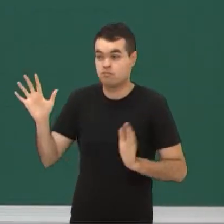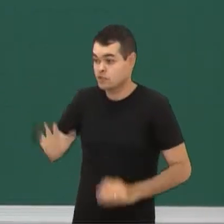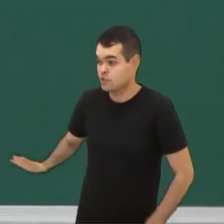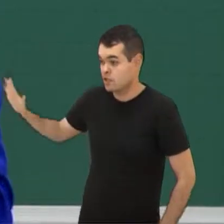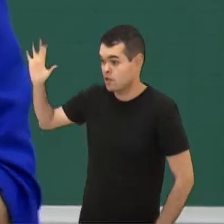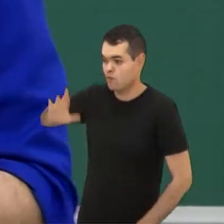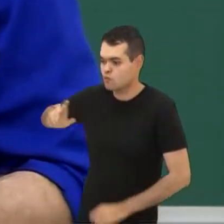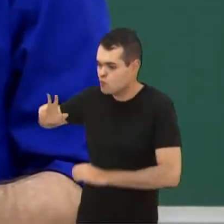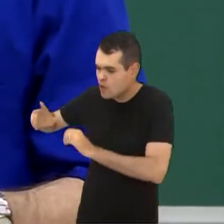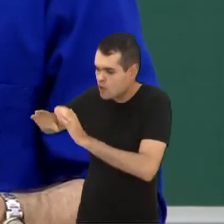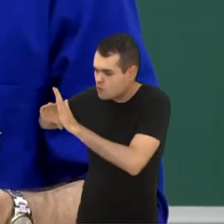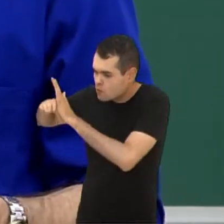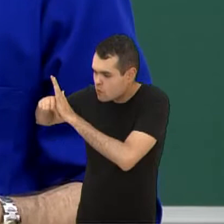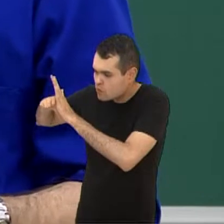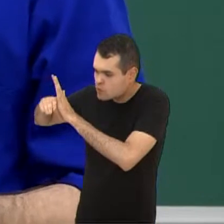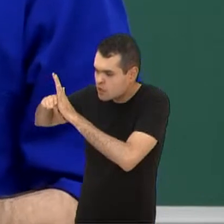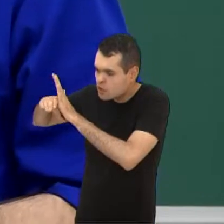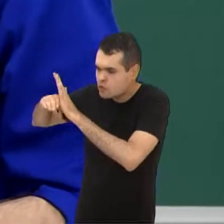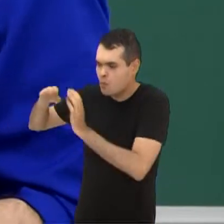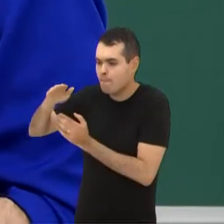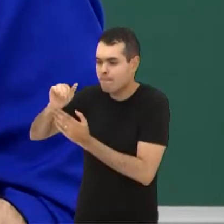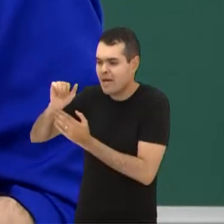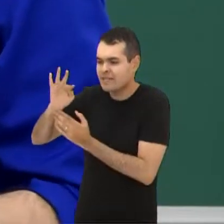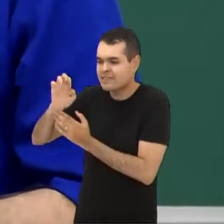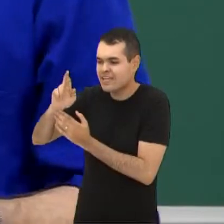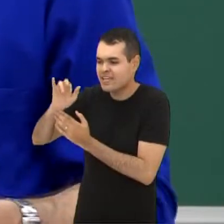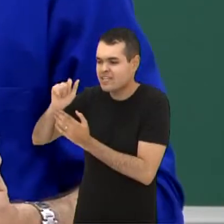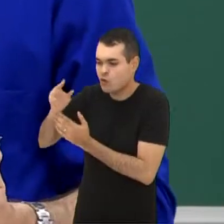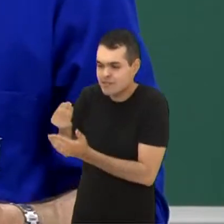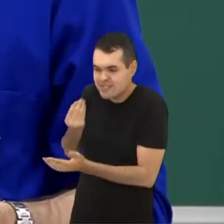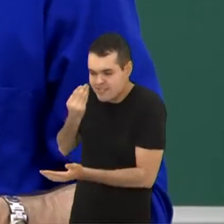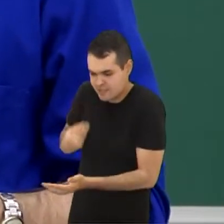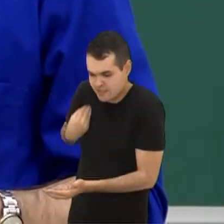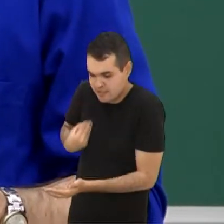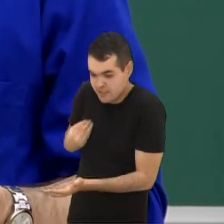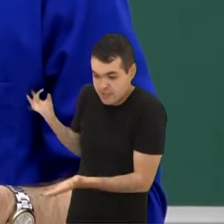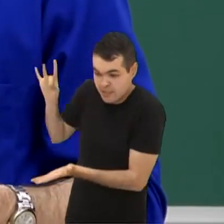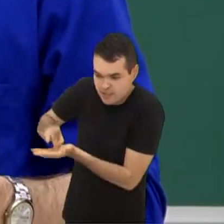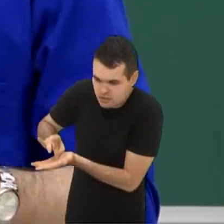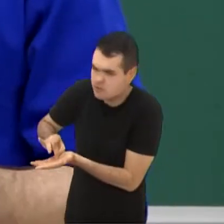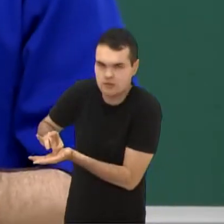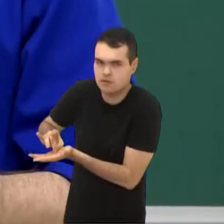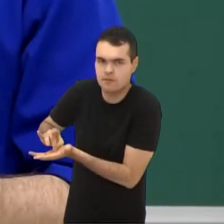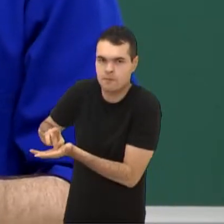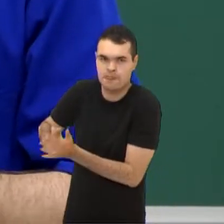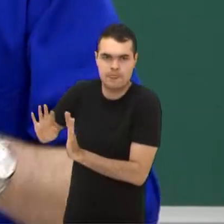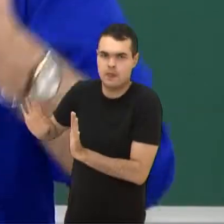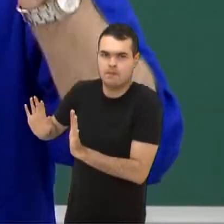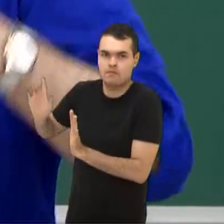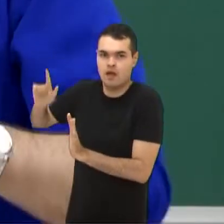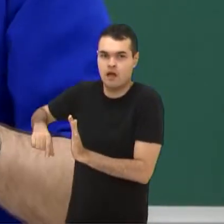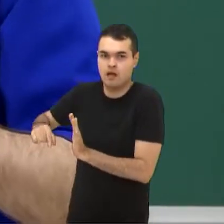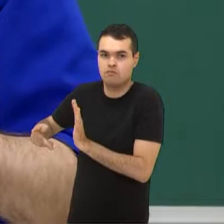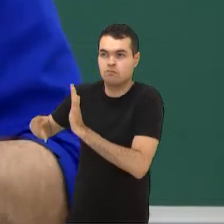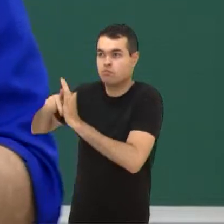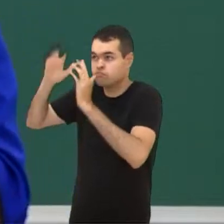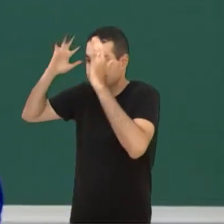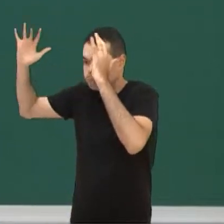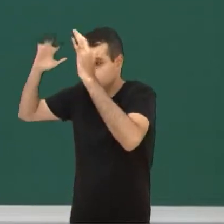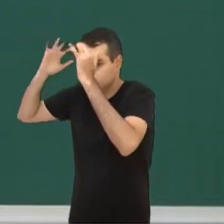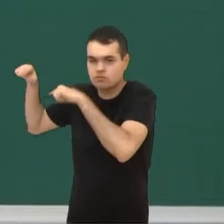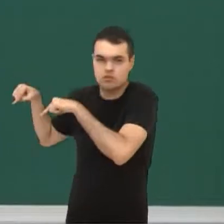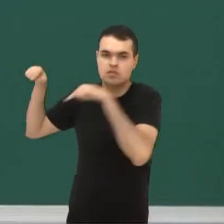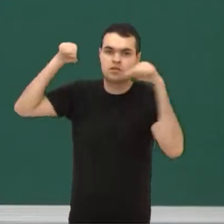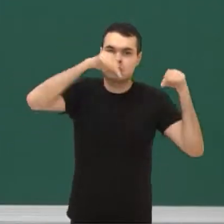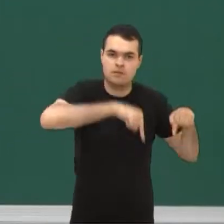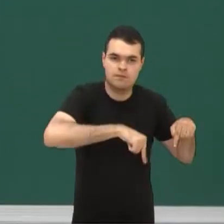é um conceito material. E o que o Augusto Conte vai defender é justamente o contrário, que nós devemos fundamentar o nosso